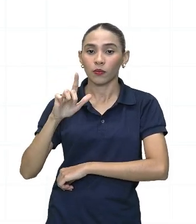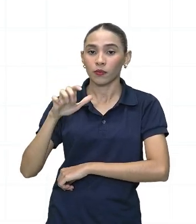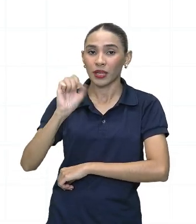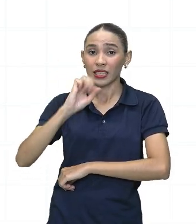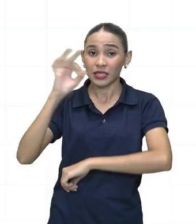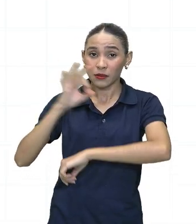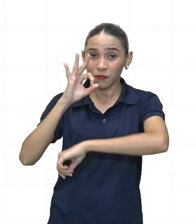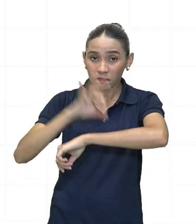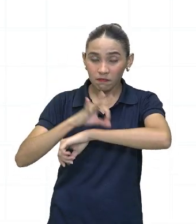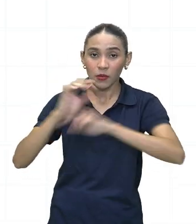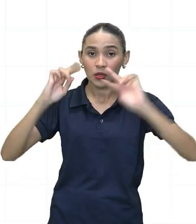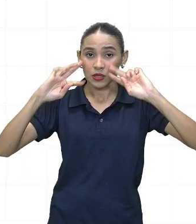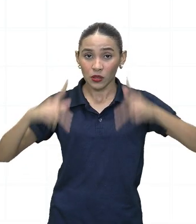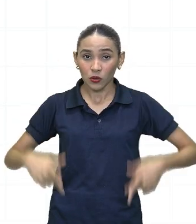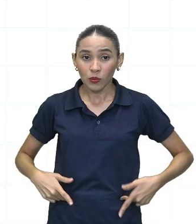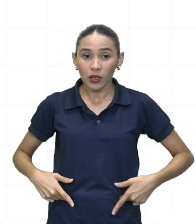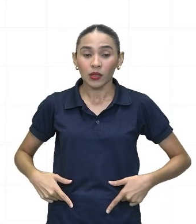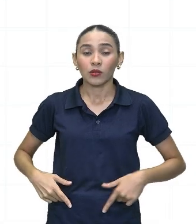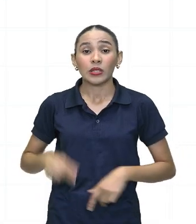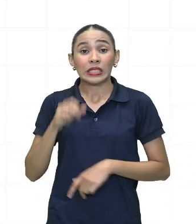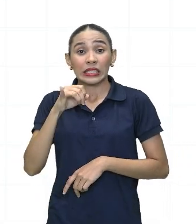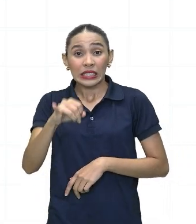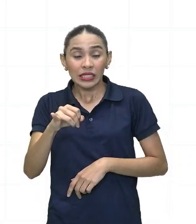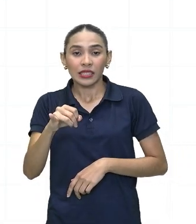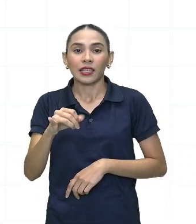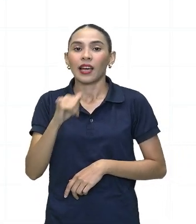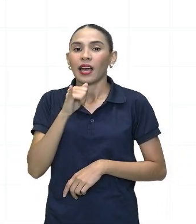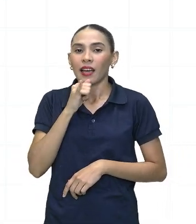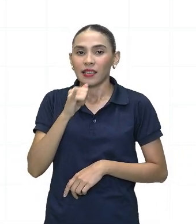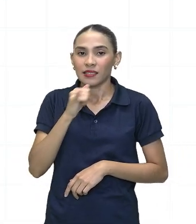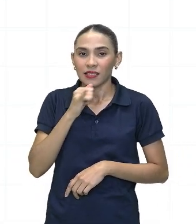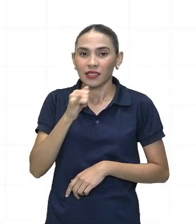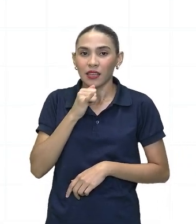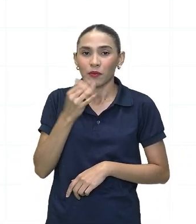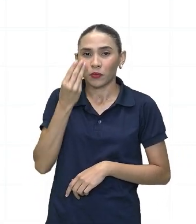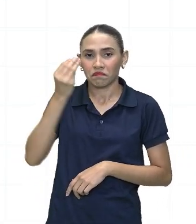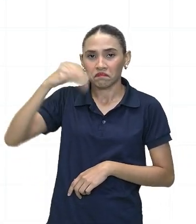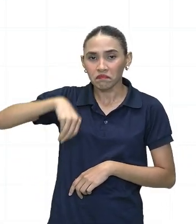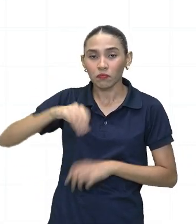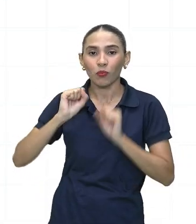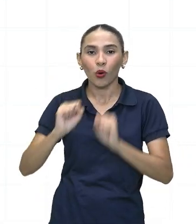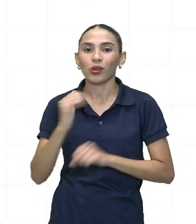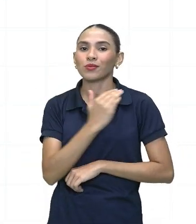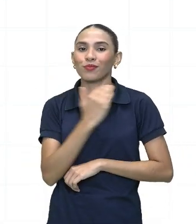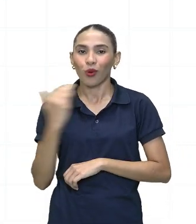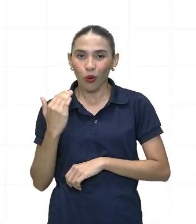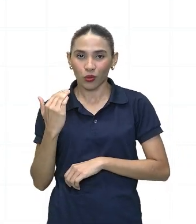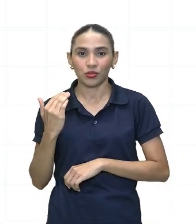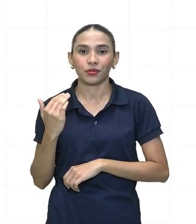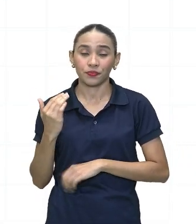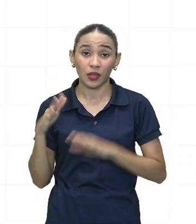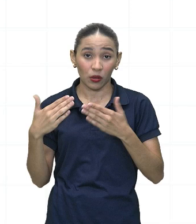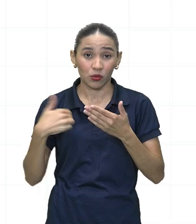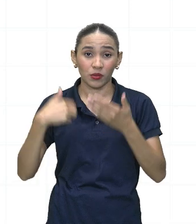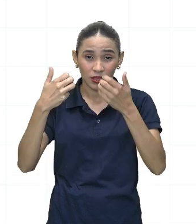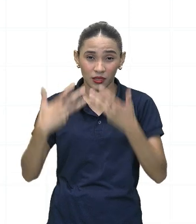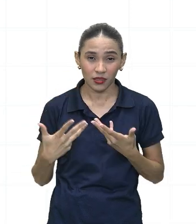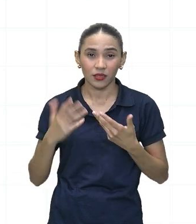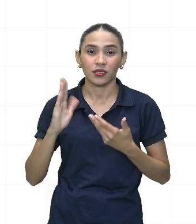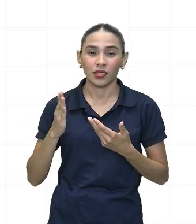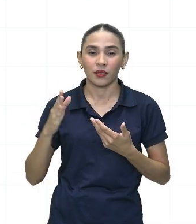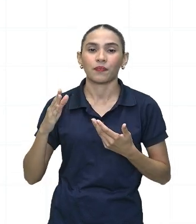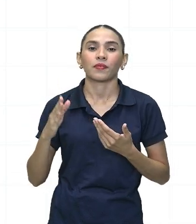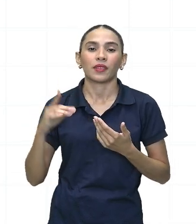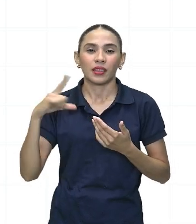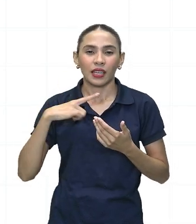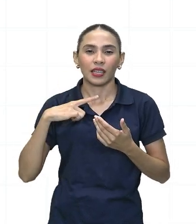A malária, se não tratada adequadamente, pode levar à morte, né? Como eu falei para vocês, nós temos os tipos